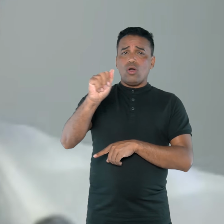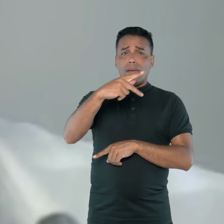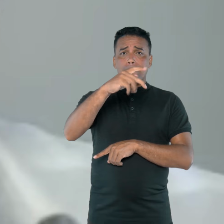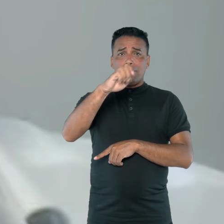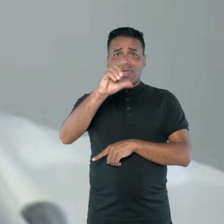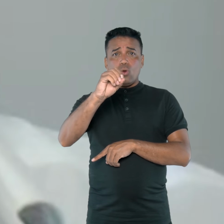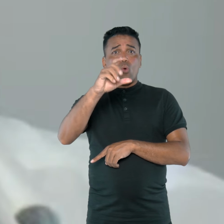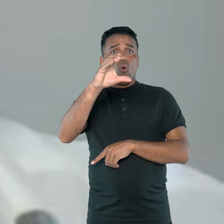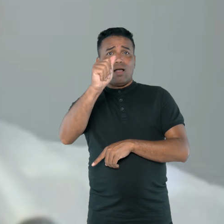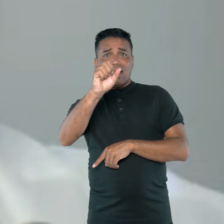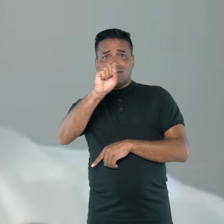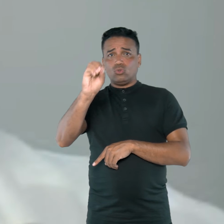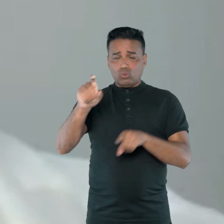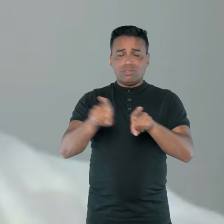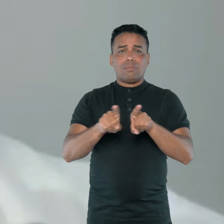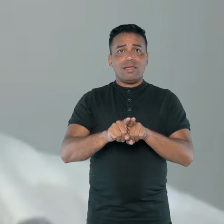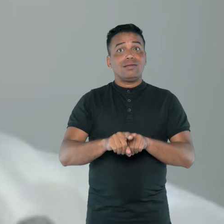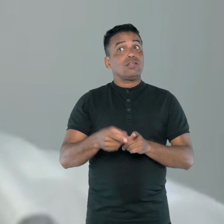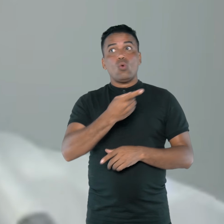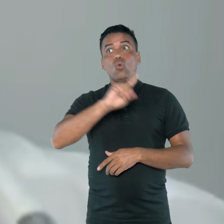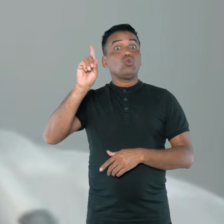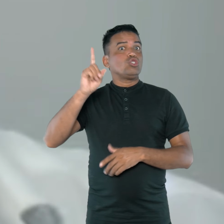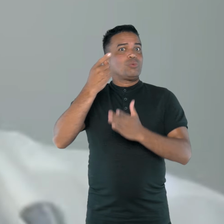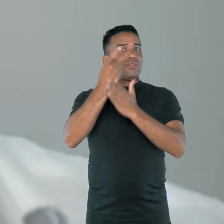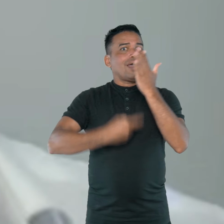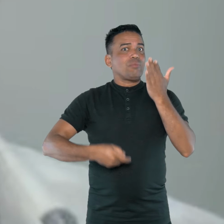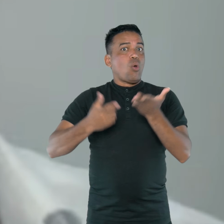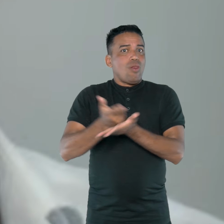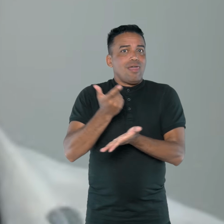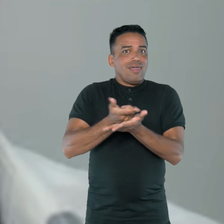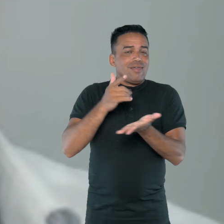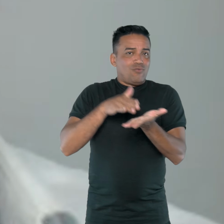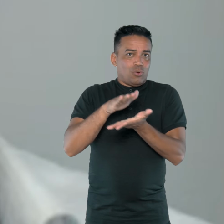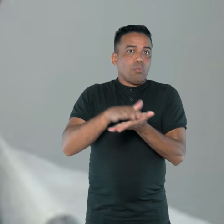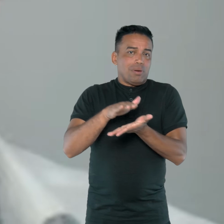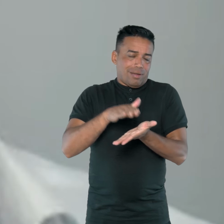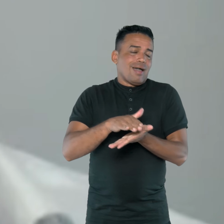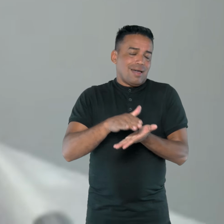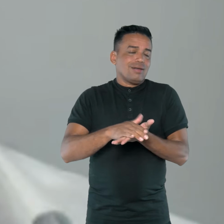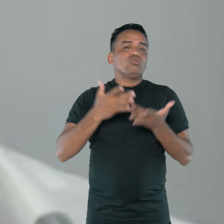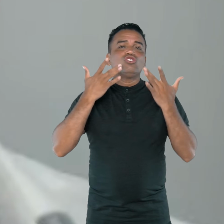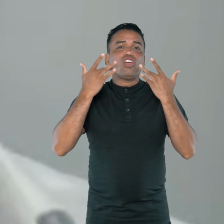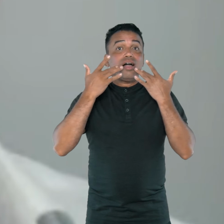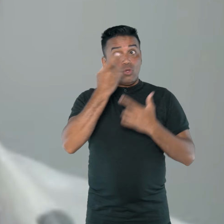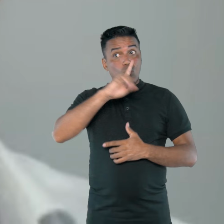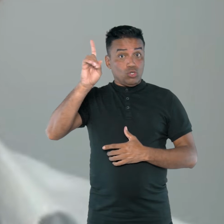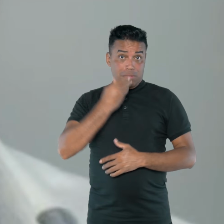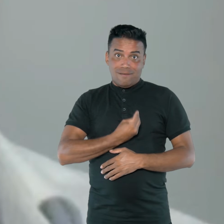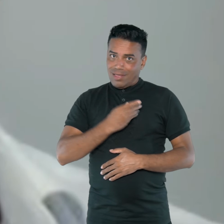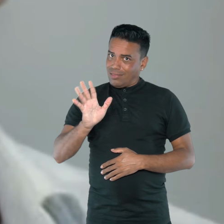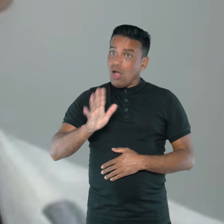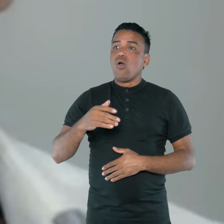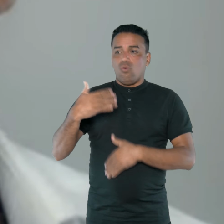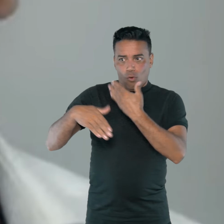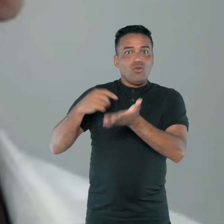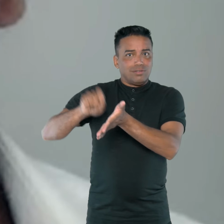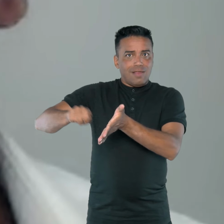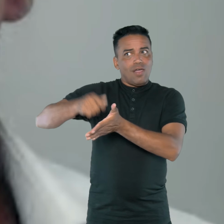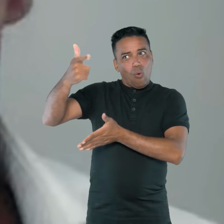livros, recentemente eu publiquei a minha última dramaturgia, última no sentido de percurso, não é a última da vida não, tá? Sim. Mas